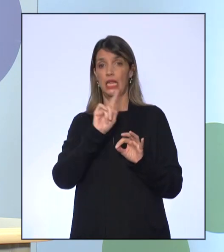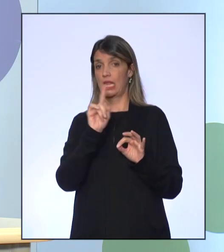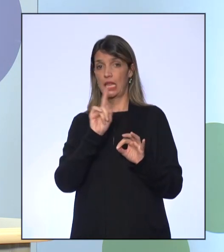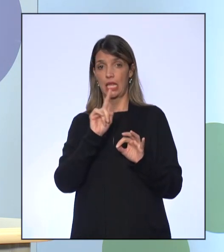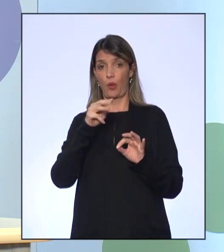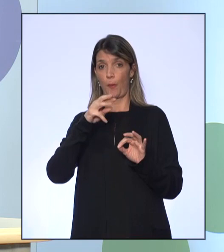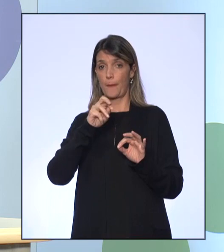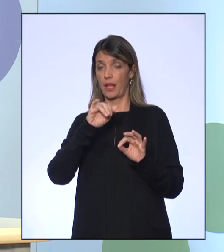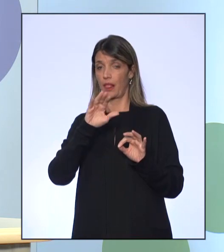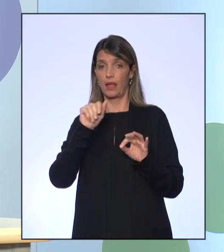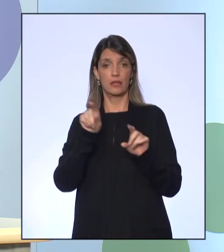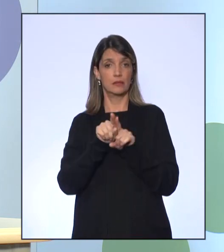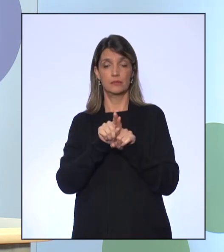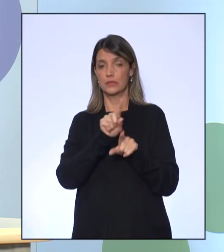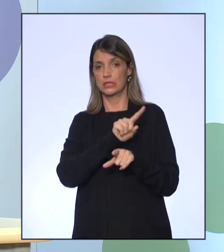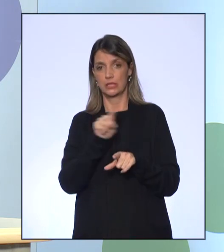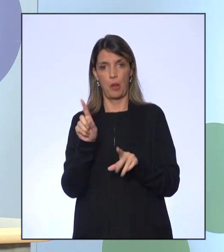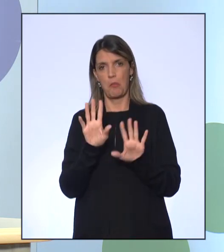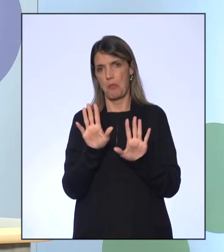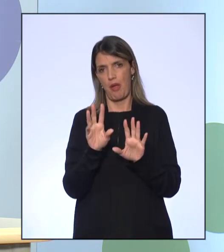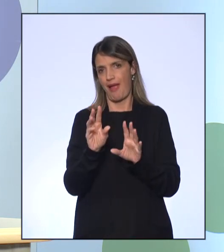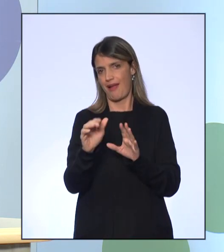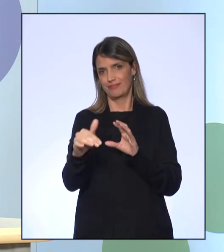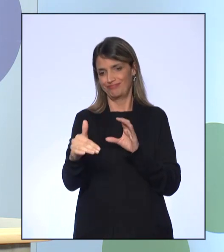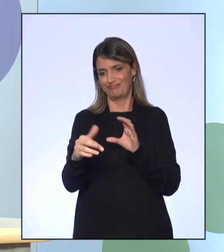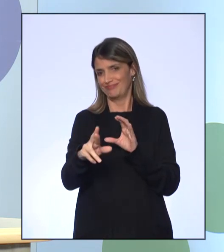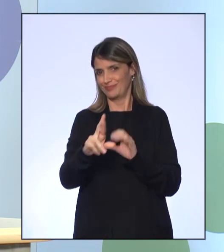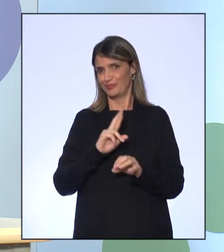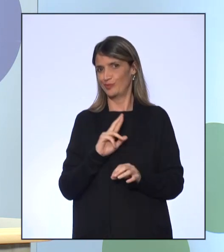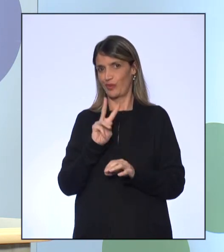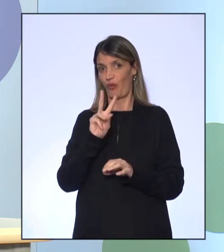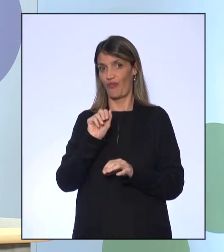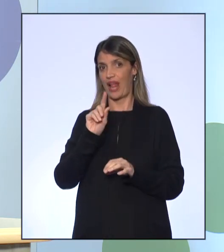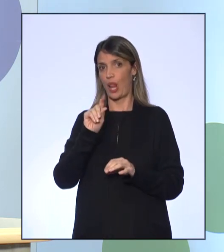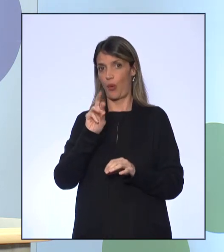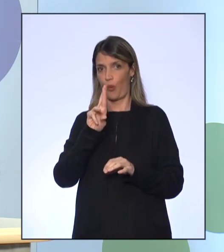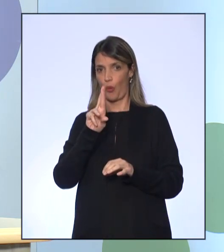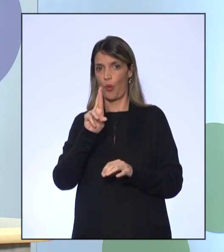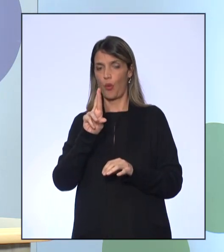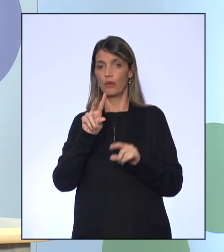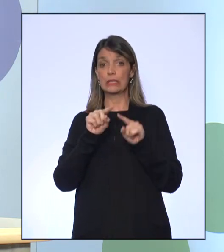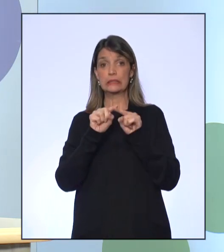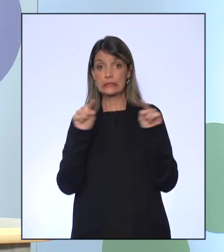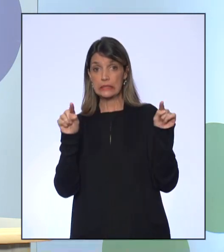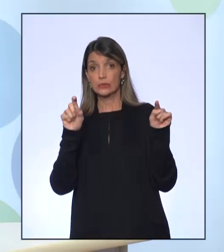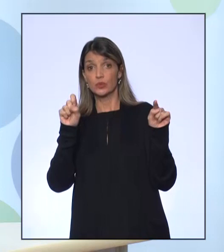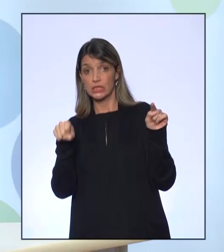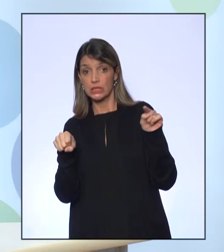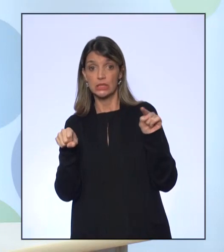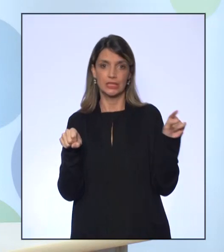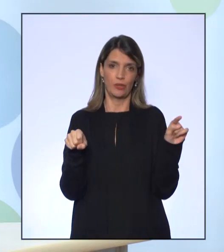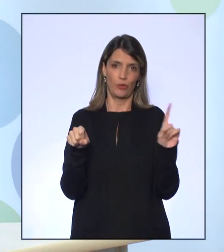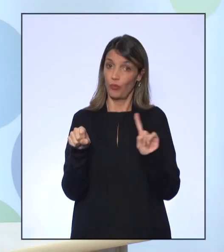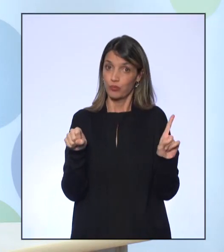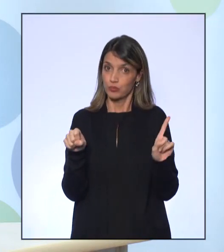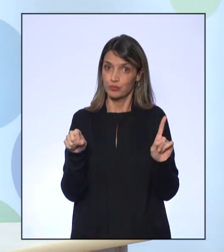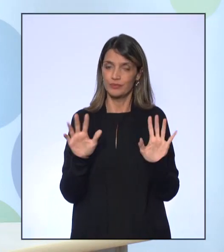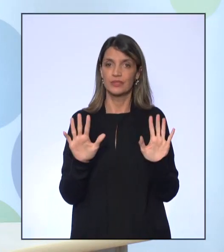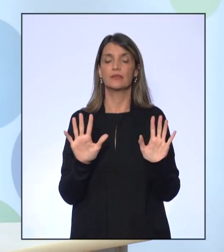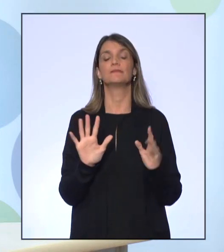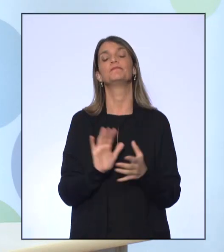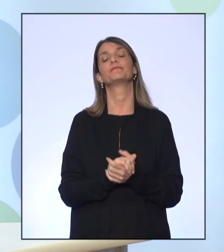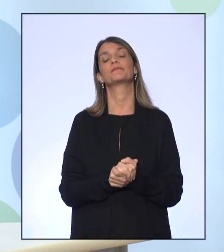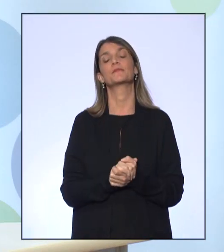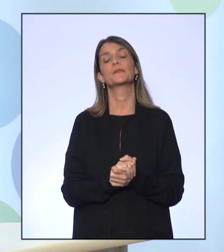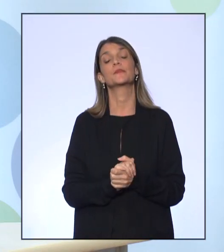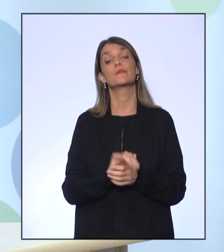também falou que não. Só que eles não deram o valor para a gente. Então, afinal, estão alinhados ou não? Beleza, então para resolver,